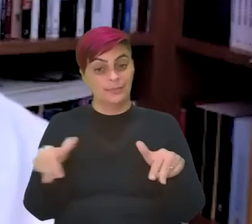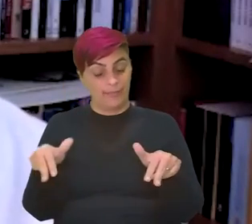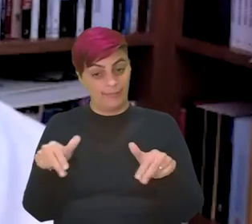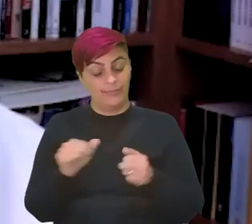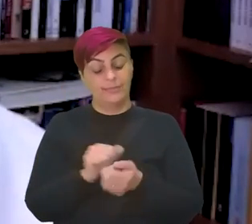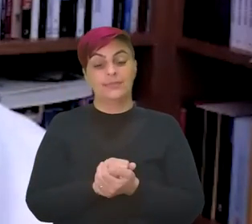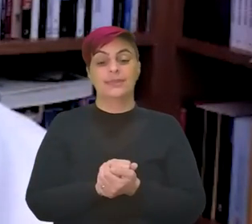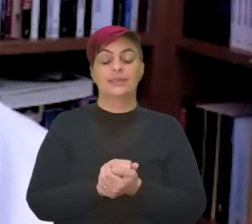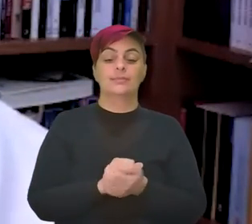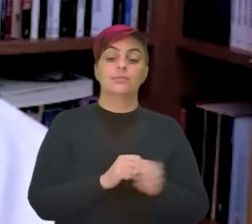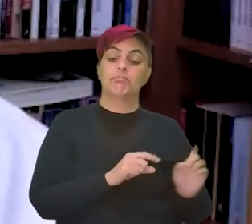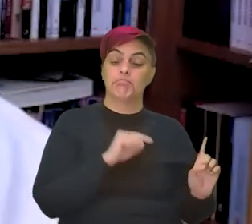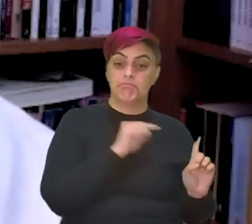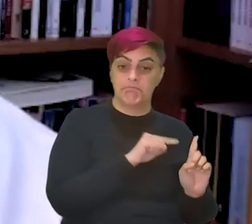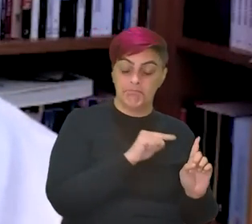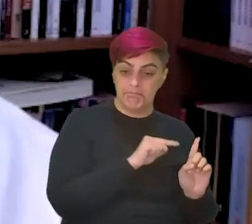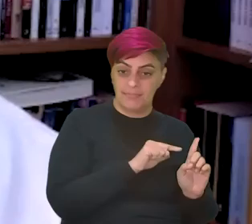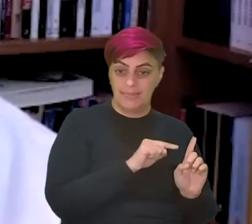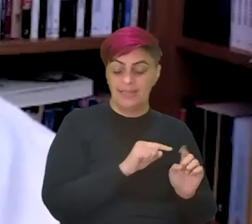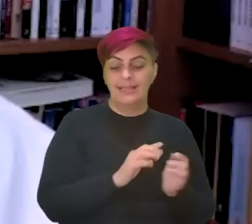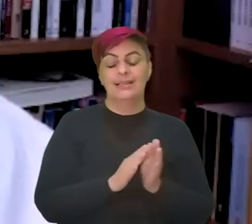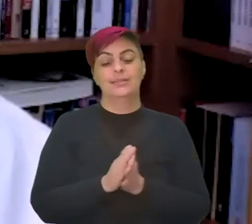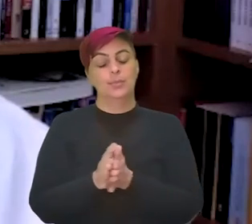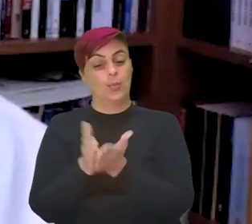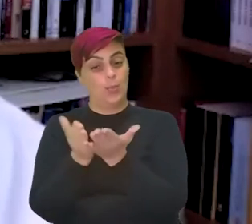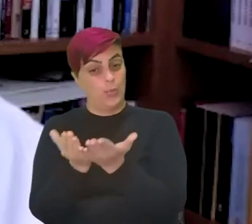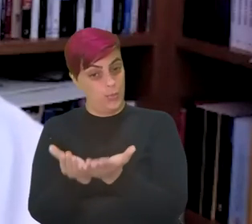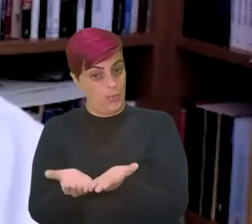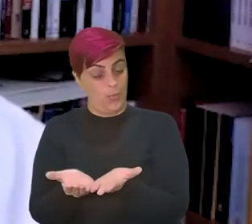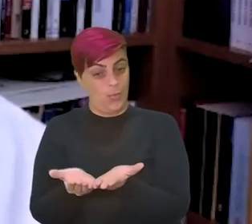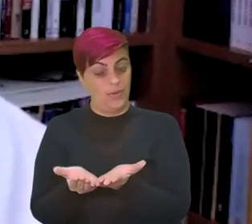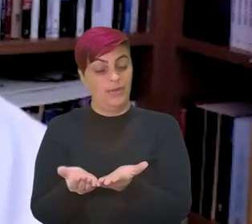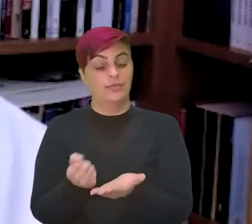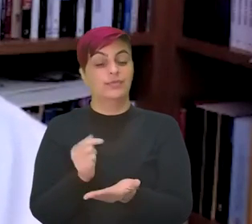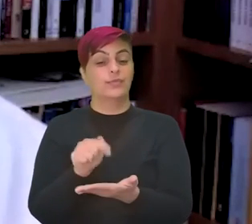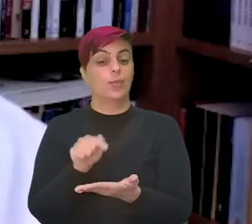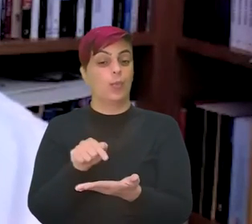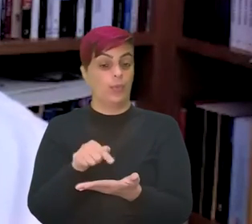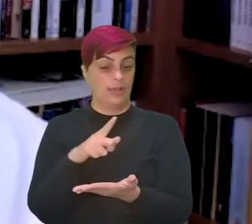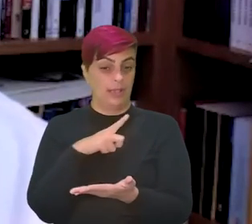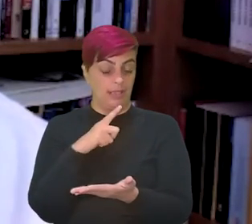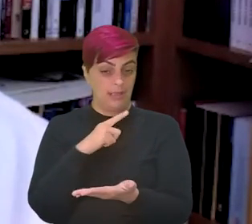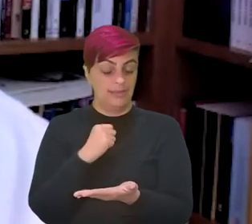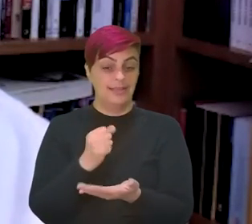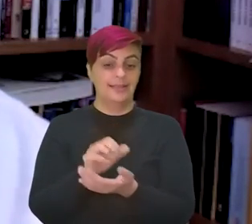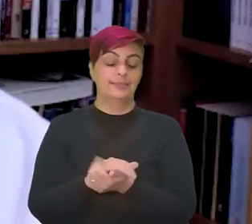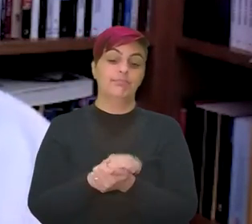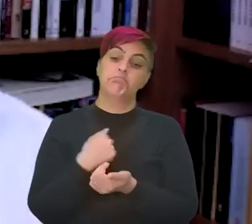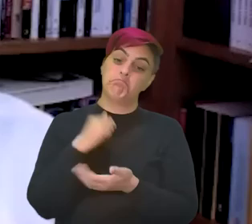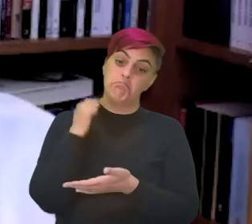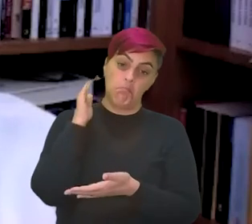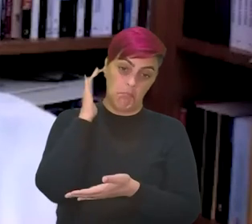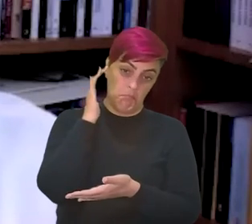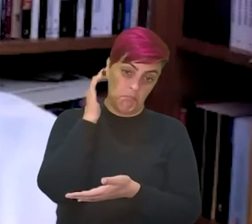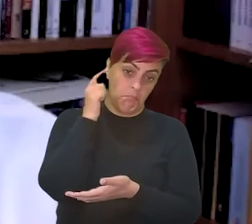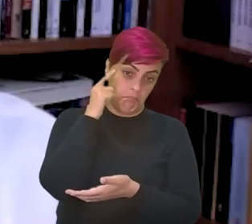que o que é fantástico Malinowski nos Argonautas e que Malinowski faz, e que